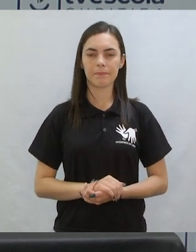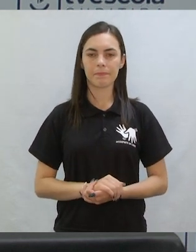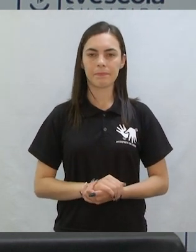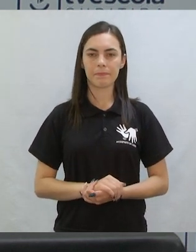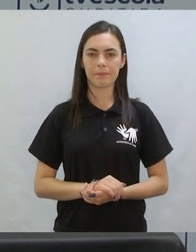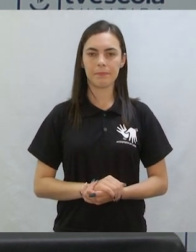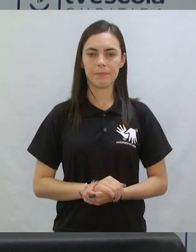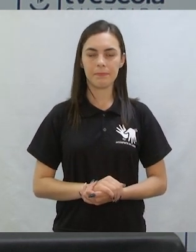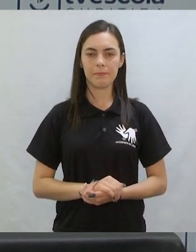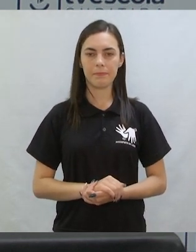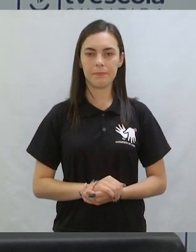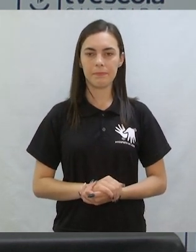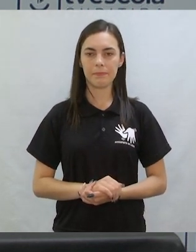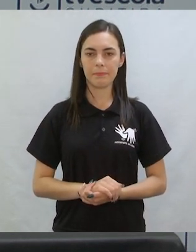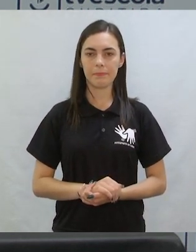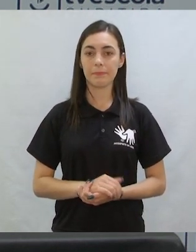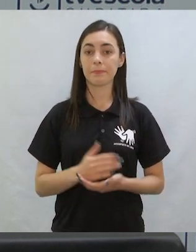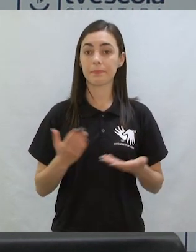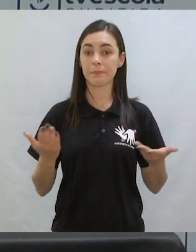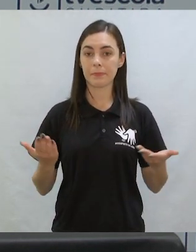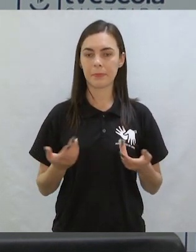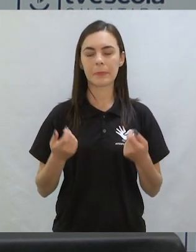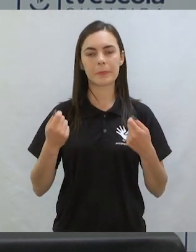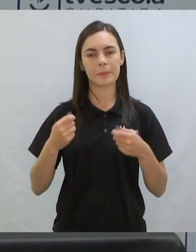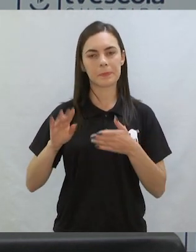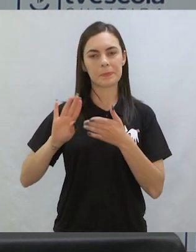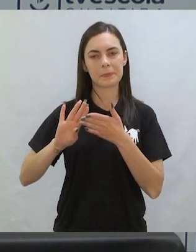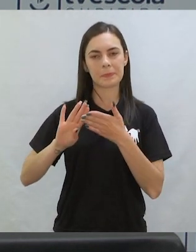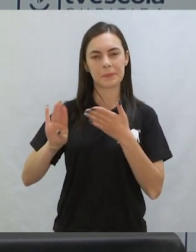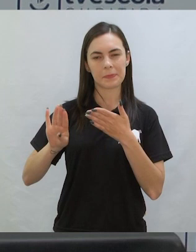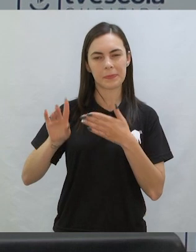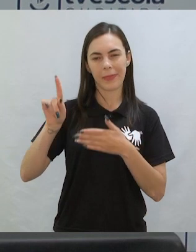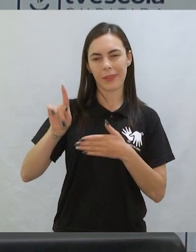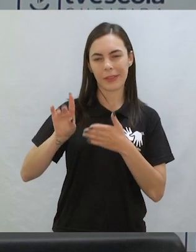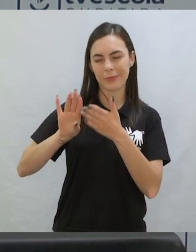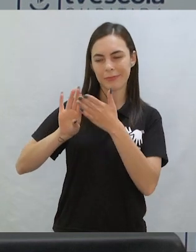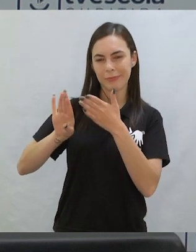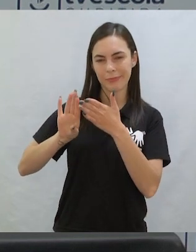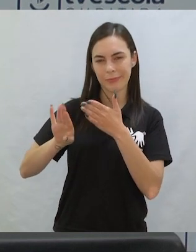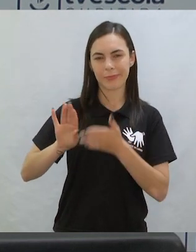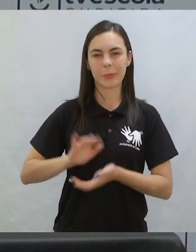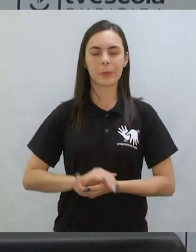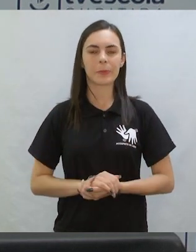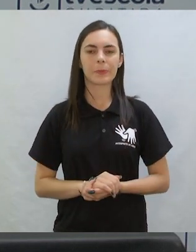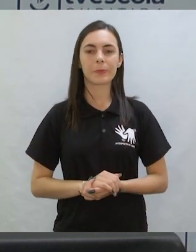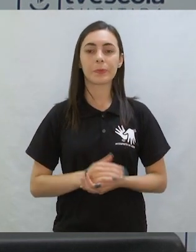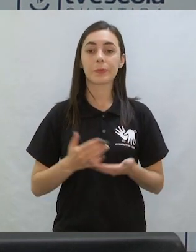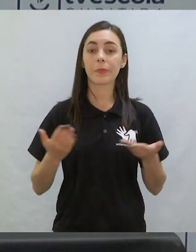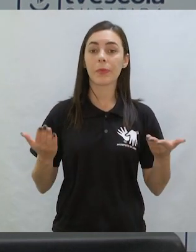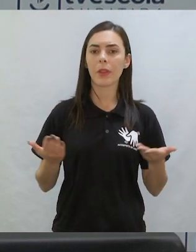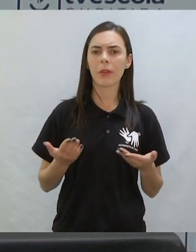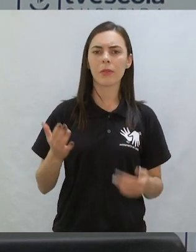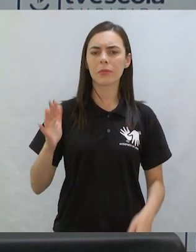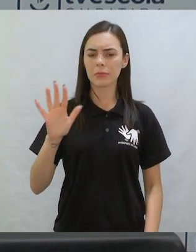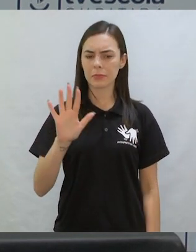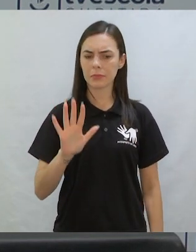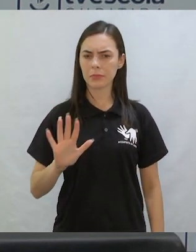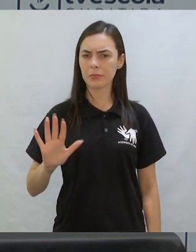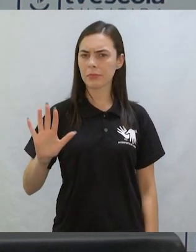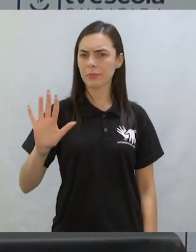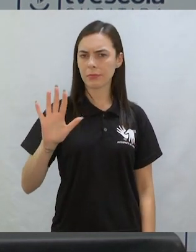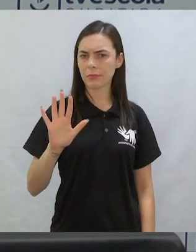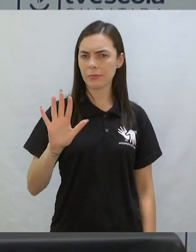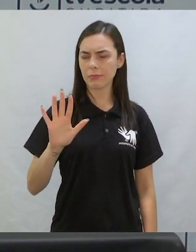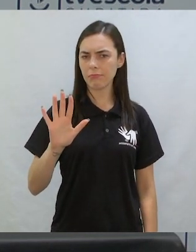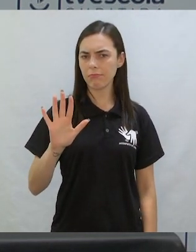nós não vamos precisar do acento. Então, nós tiramos o acento, ok? Então, tem uma